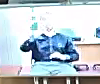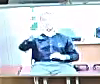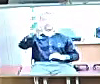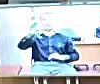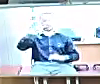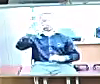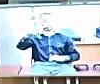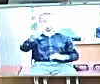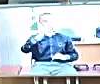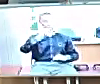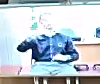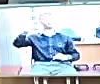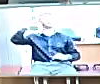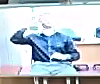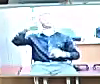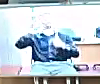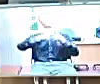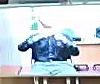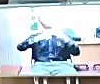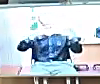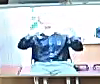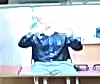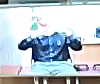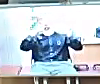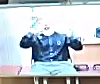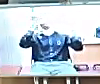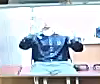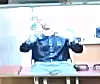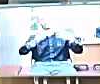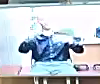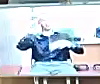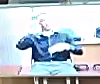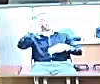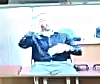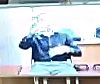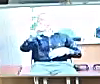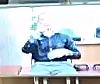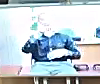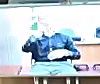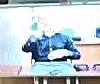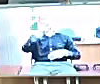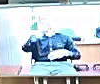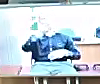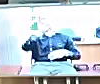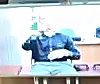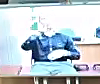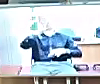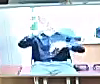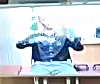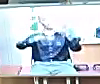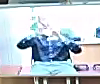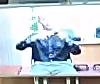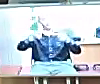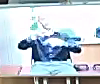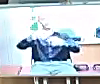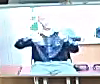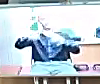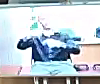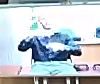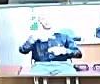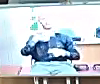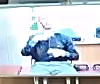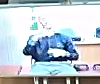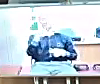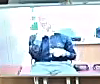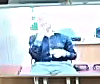resolve um dos três pontos o ponto principal da previdência vai depender de toda essa negociação sem esses dois pontos